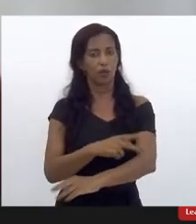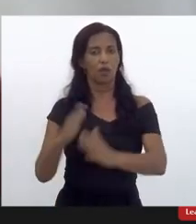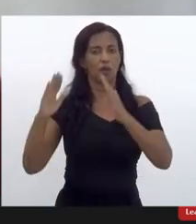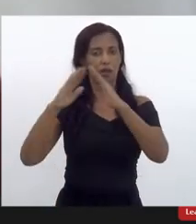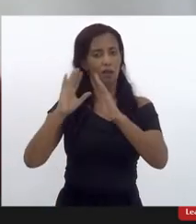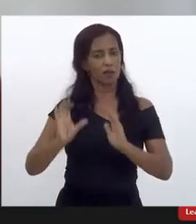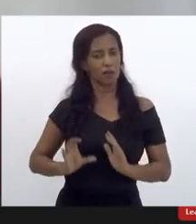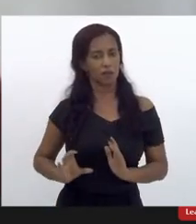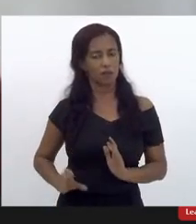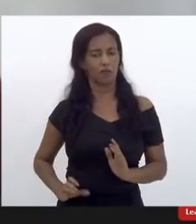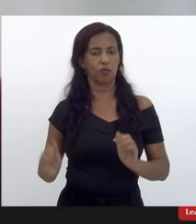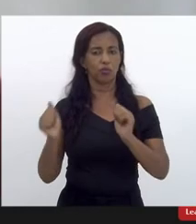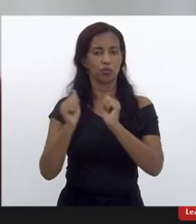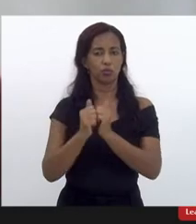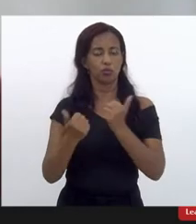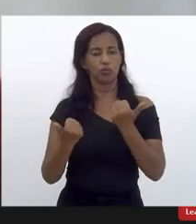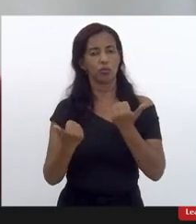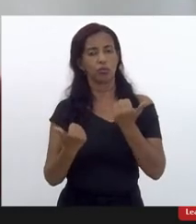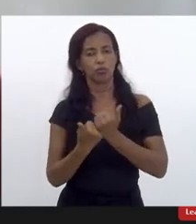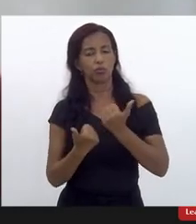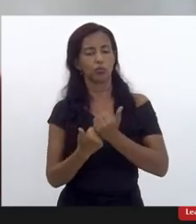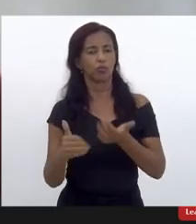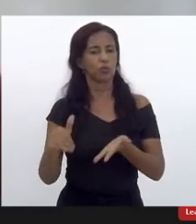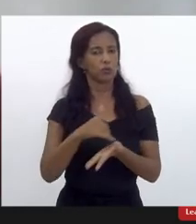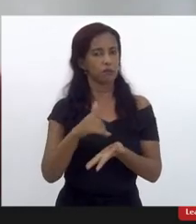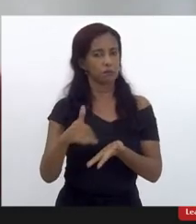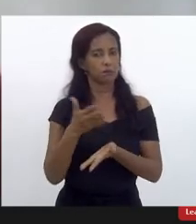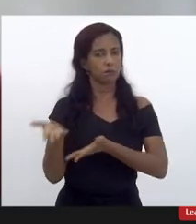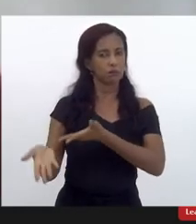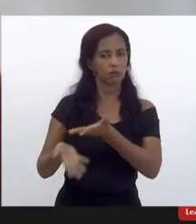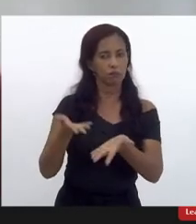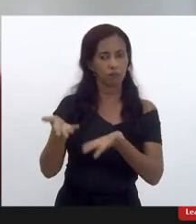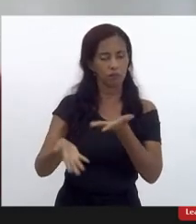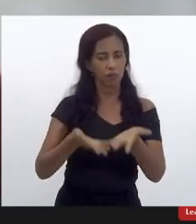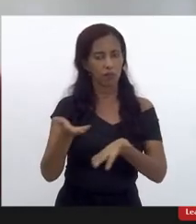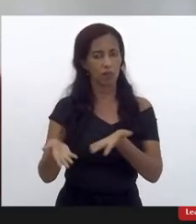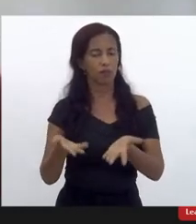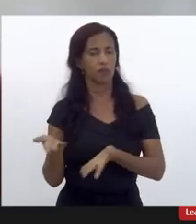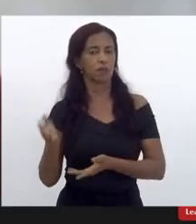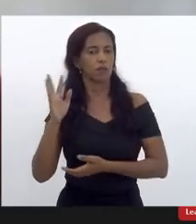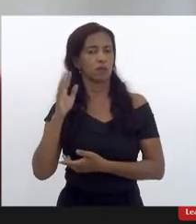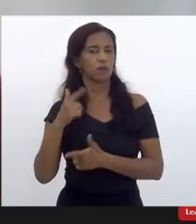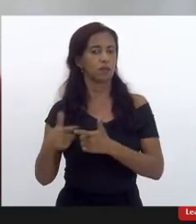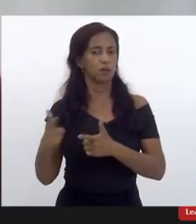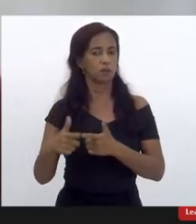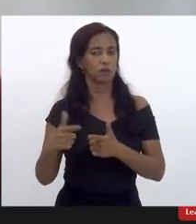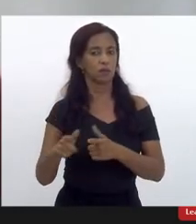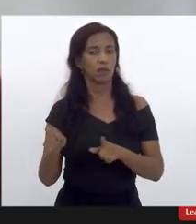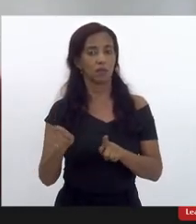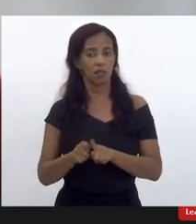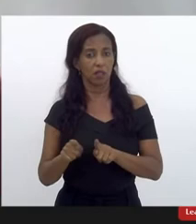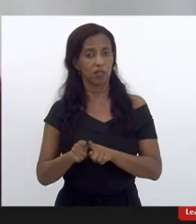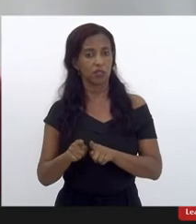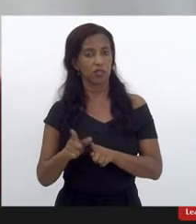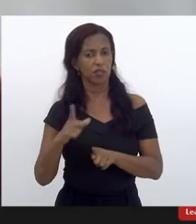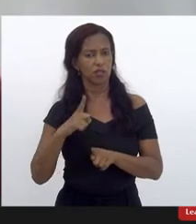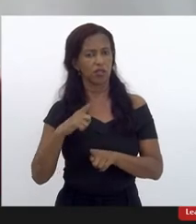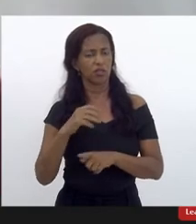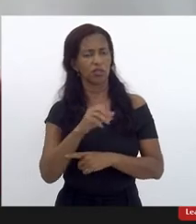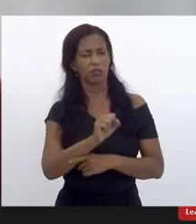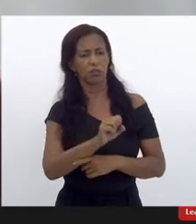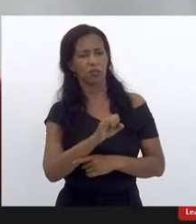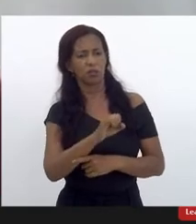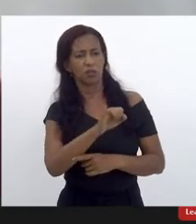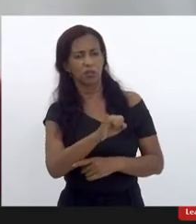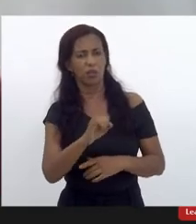com o subsecretário Adilson, que é muito atencioso, né, para poder tratar dessa situação. Inclusive, a gente tem um SEI, eu abri um SEI após a reunião